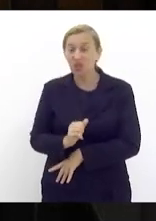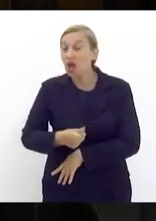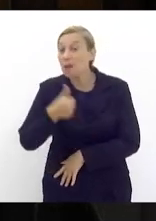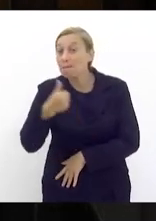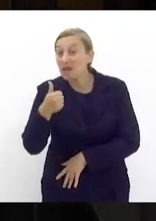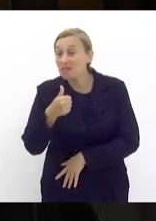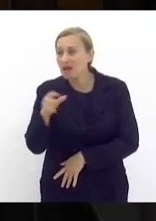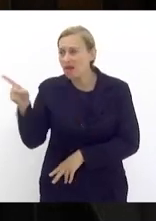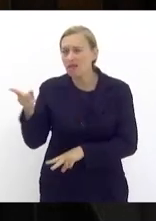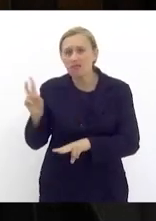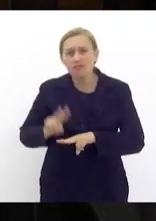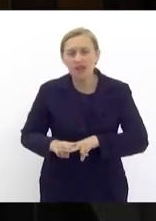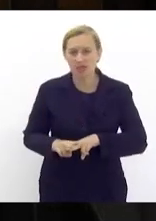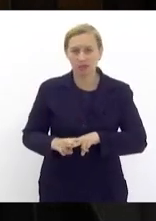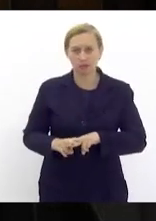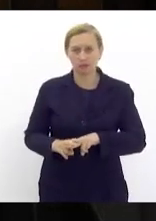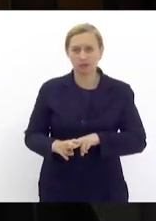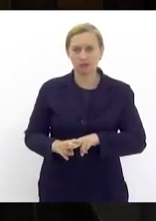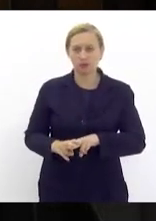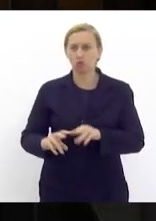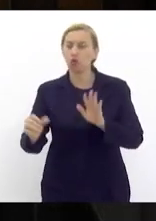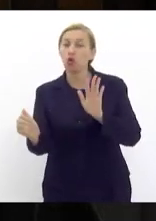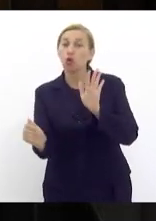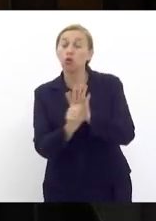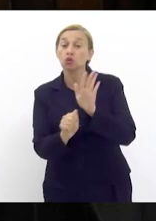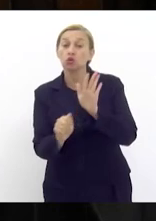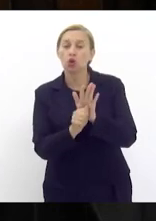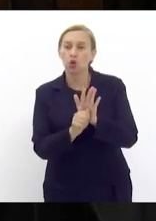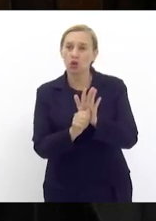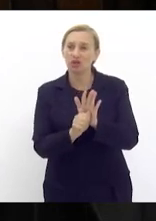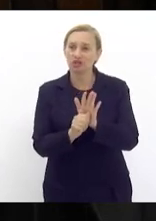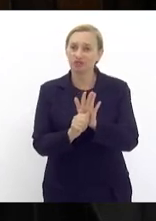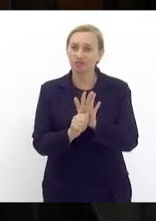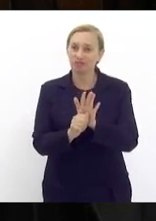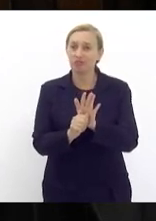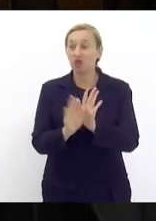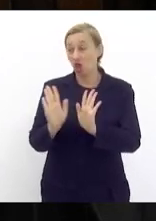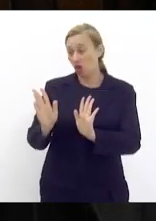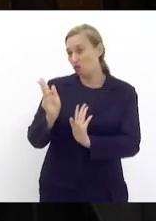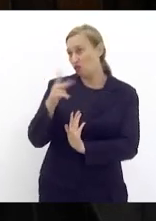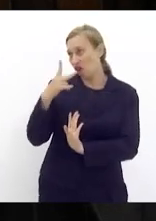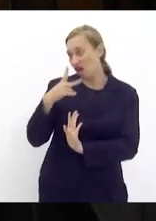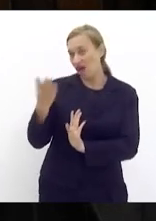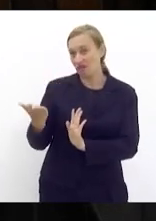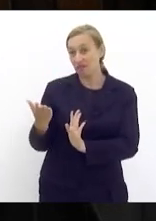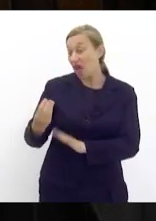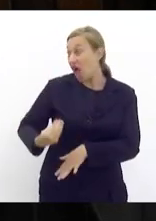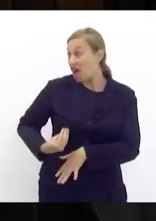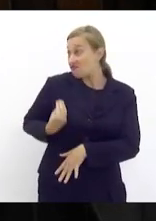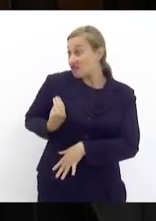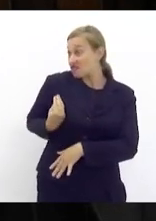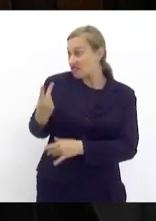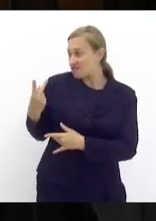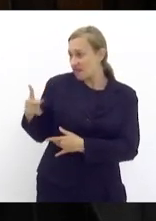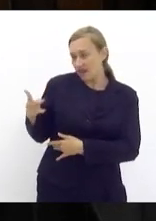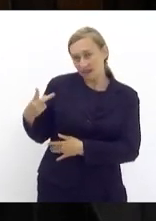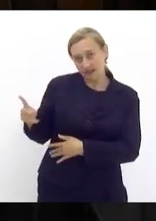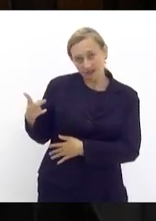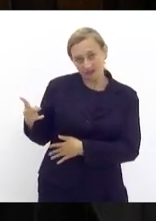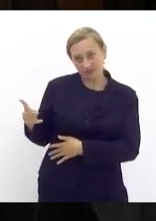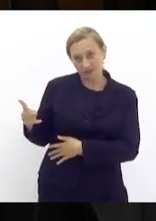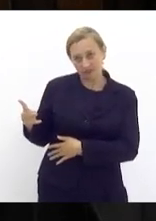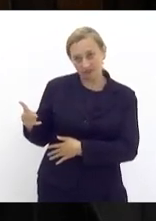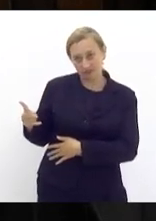Primeiro, ele foi preso com drogas. Eu vou falar aqui a vida dele,